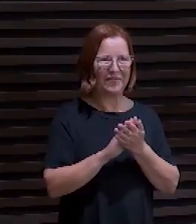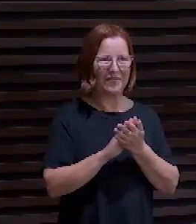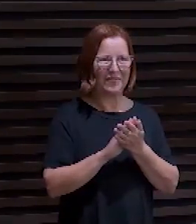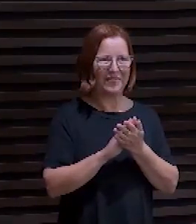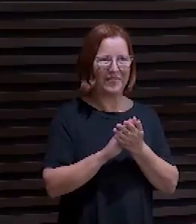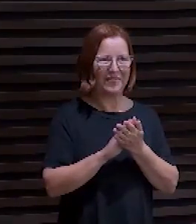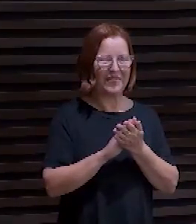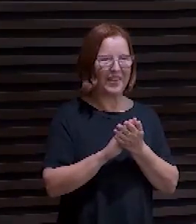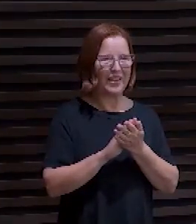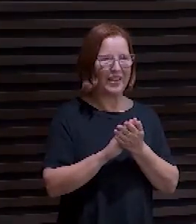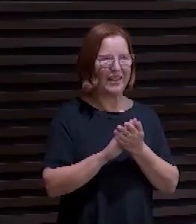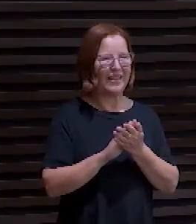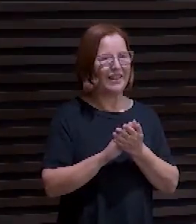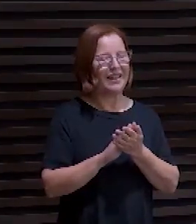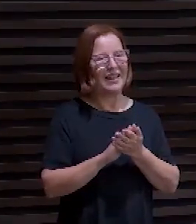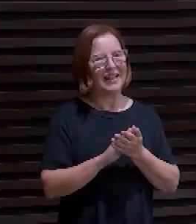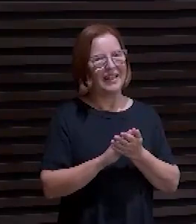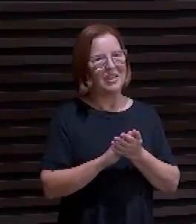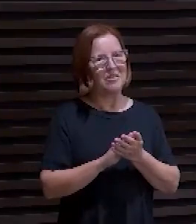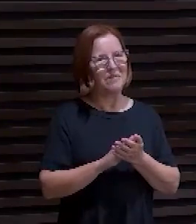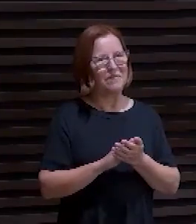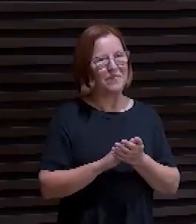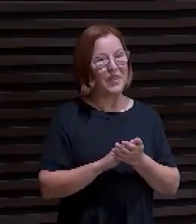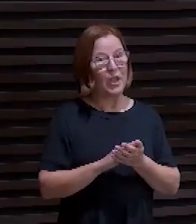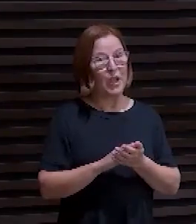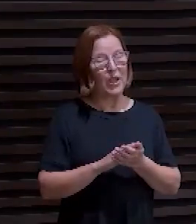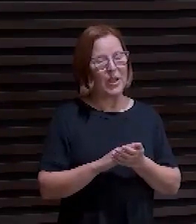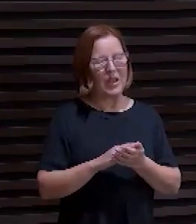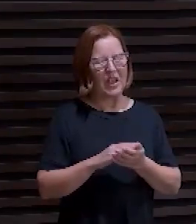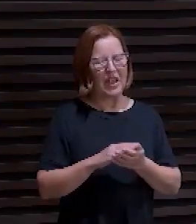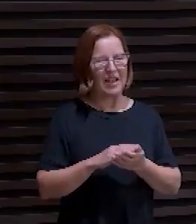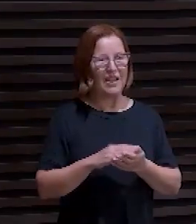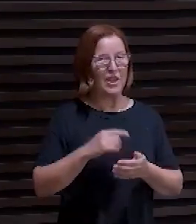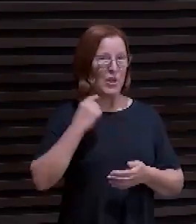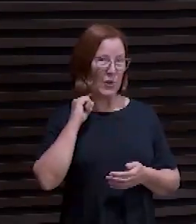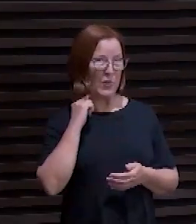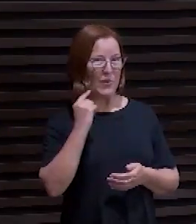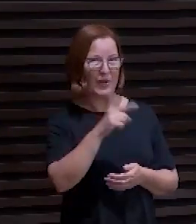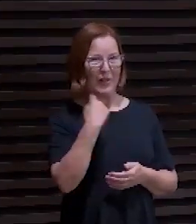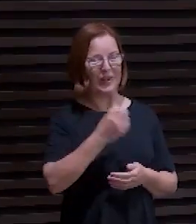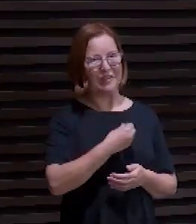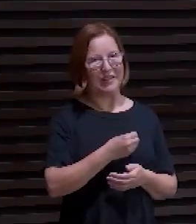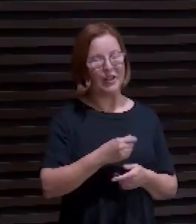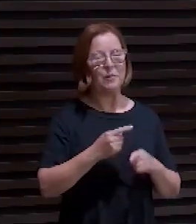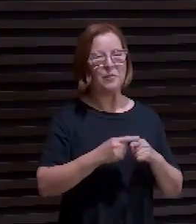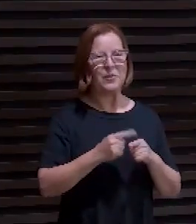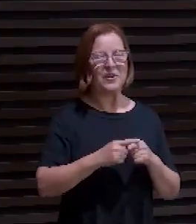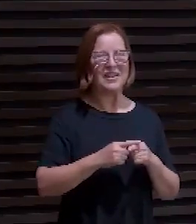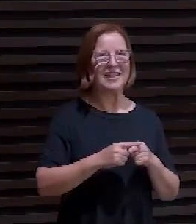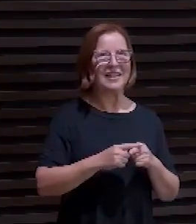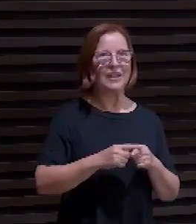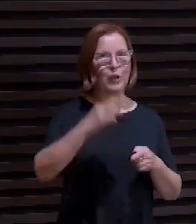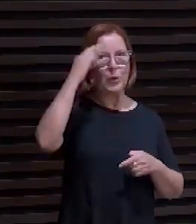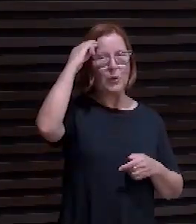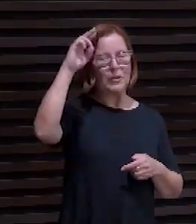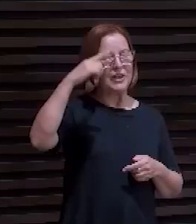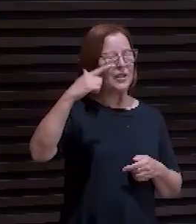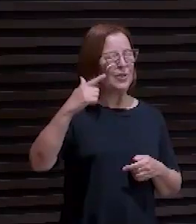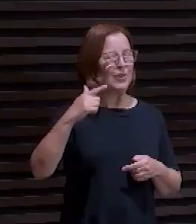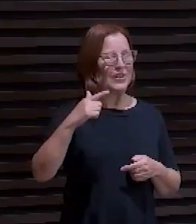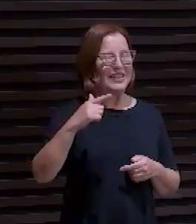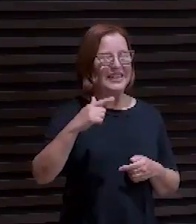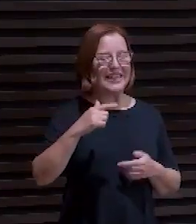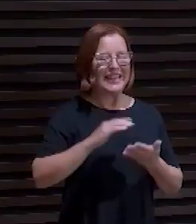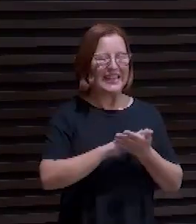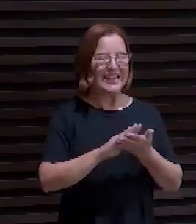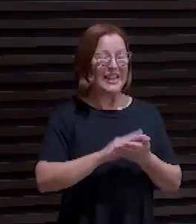vida. Nada contamina, porque aquele que não tinha nenhuma sujeira, assumiu